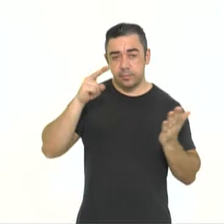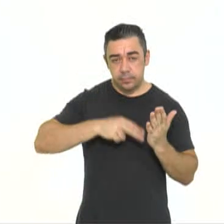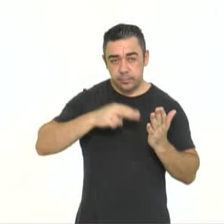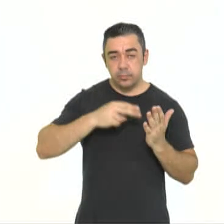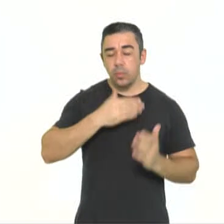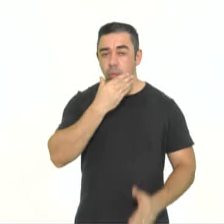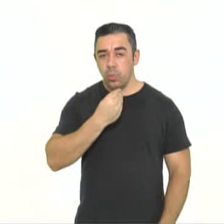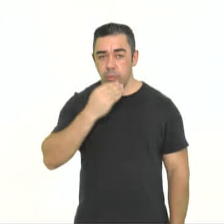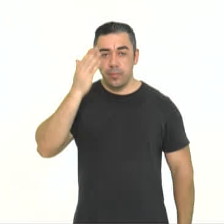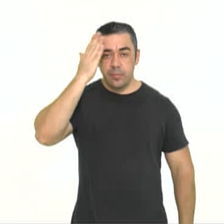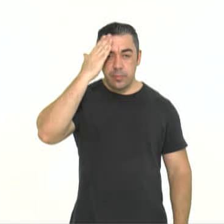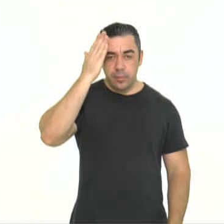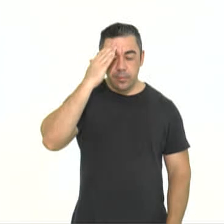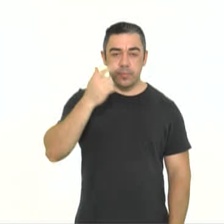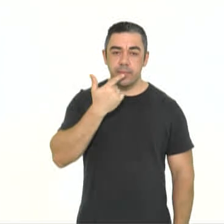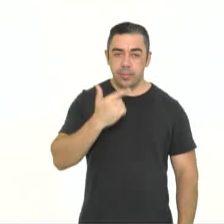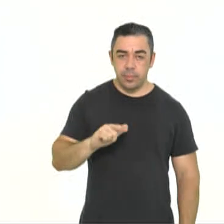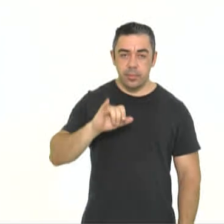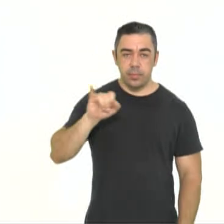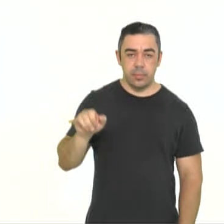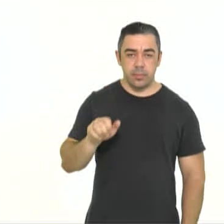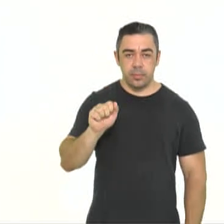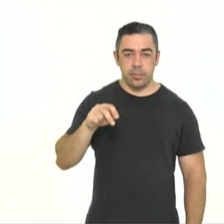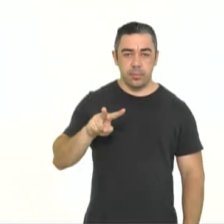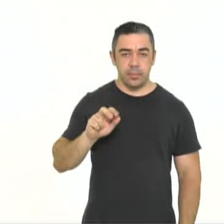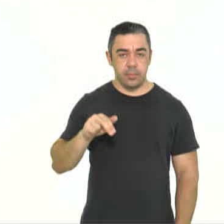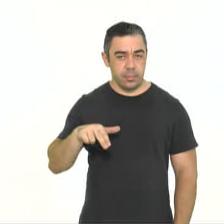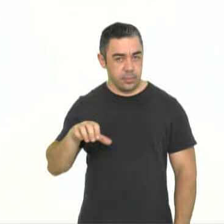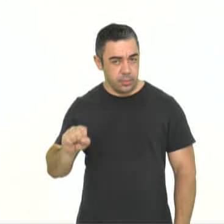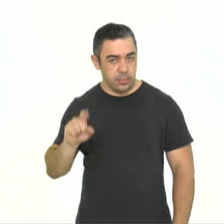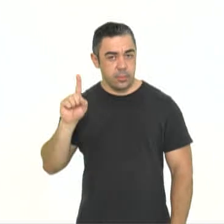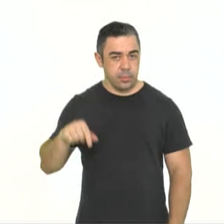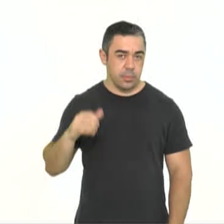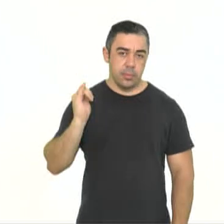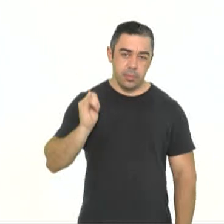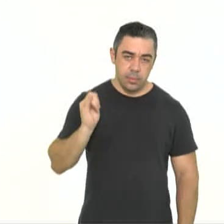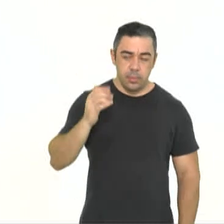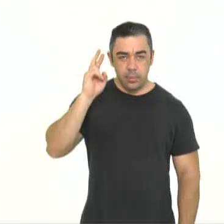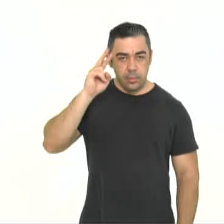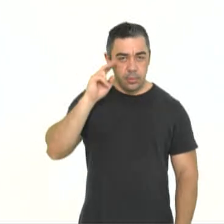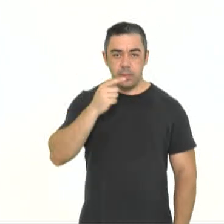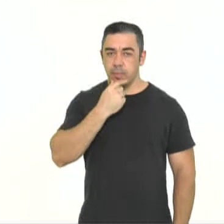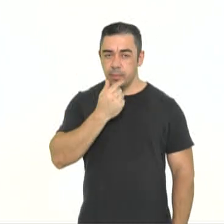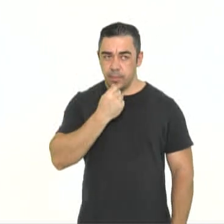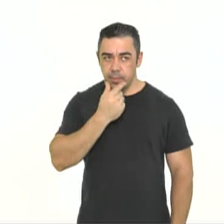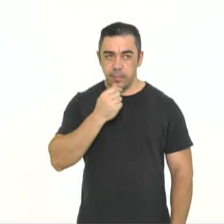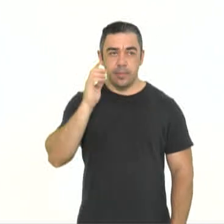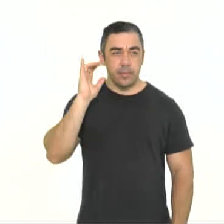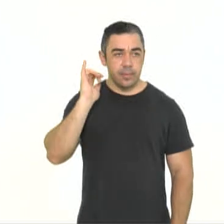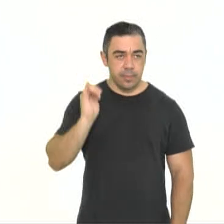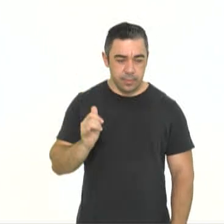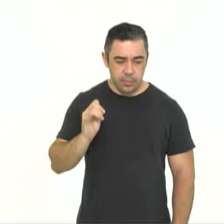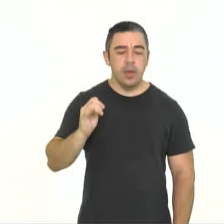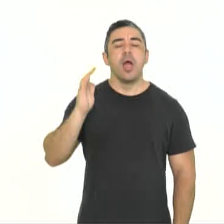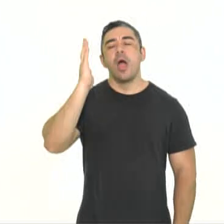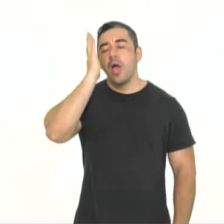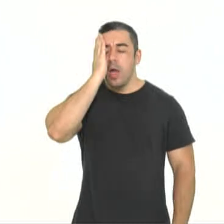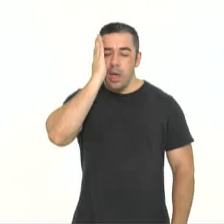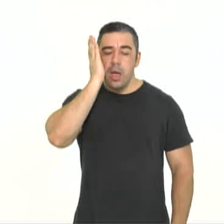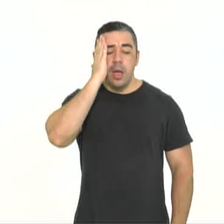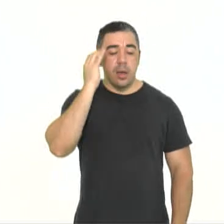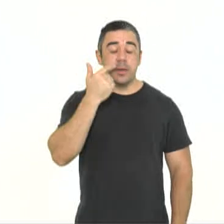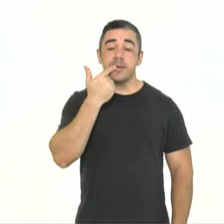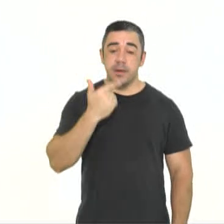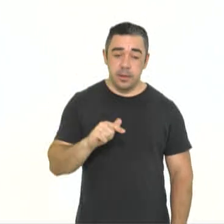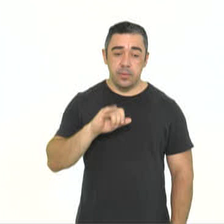O Homem que Sabia Javanês. Então, conta a história de um homem, né, que dizia ali que